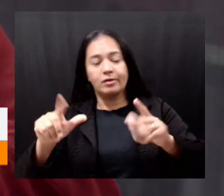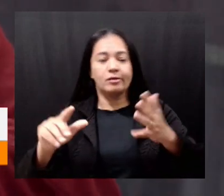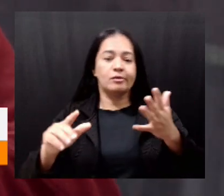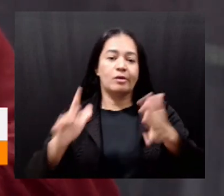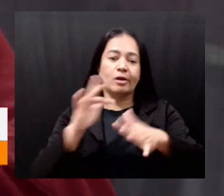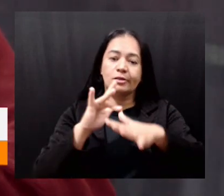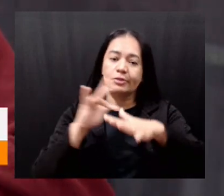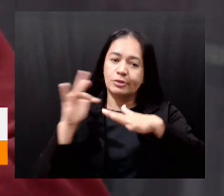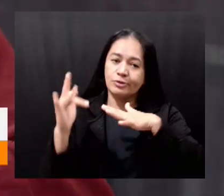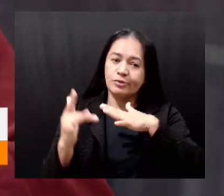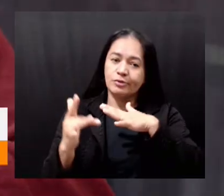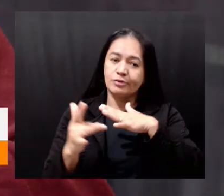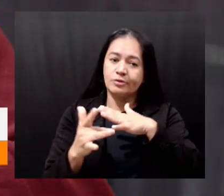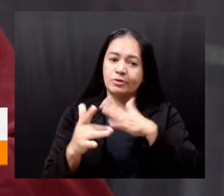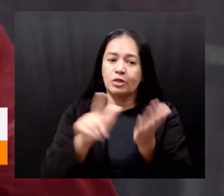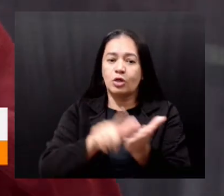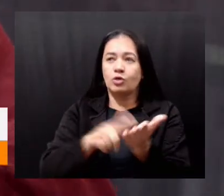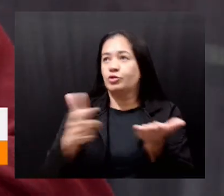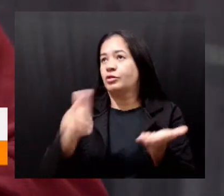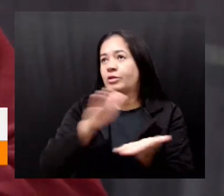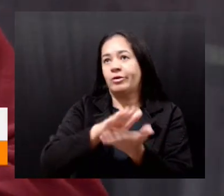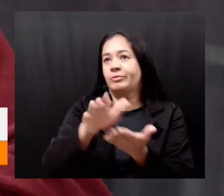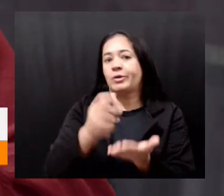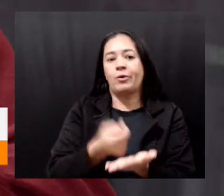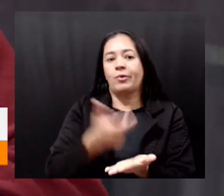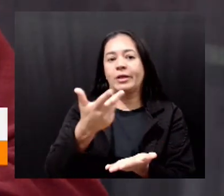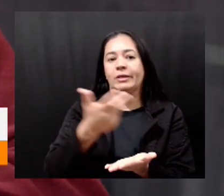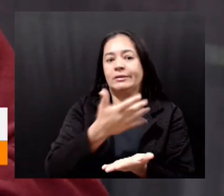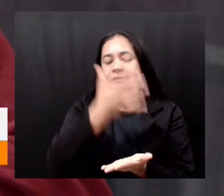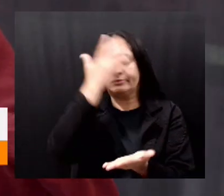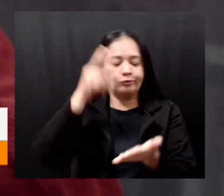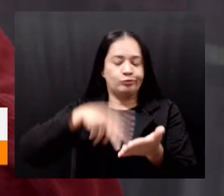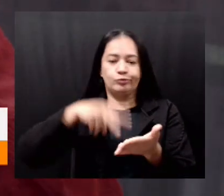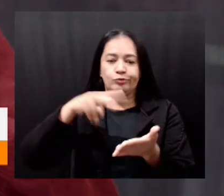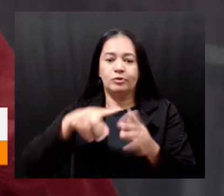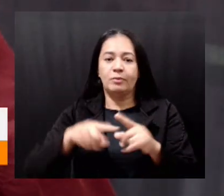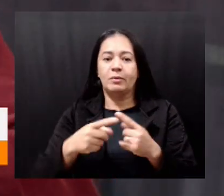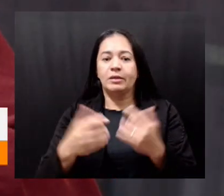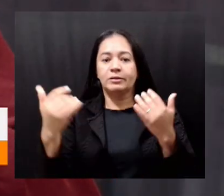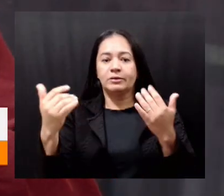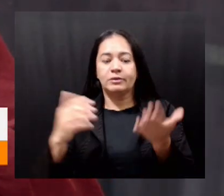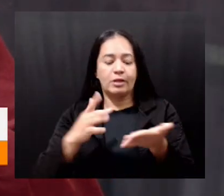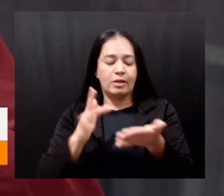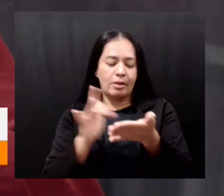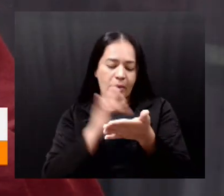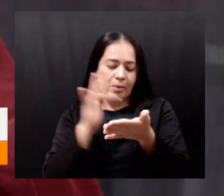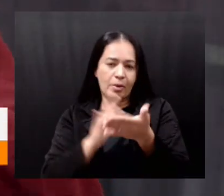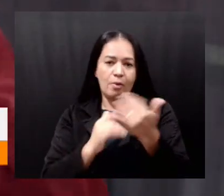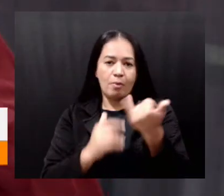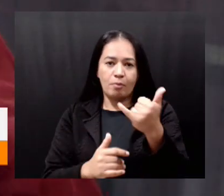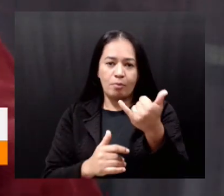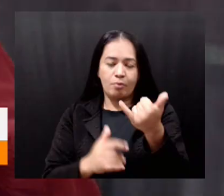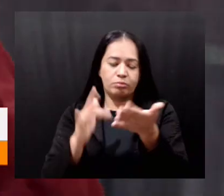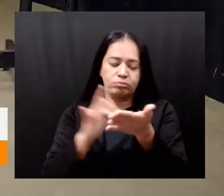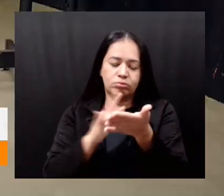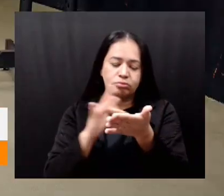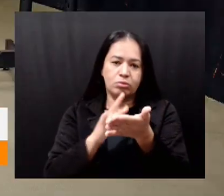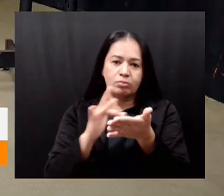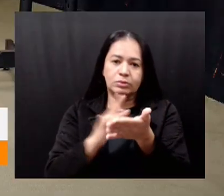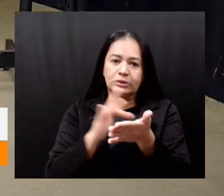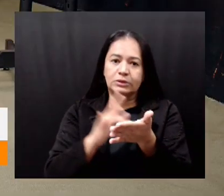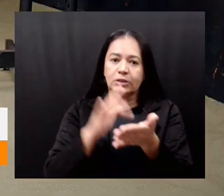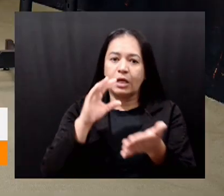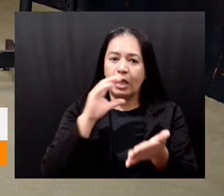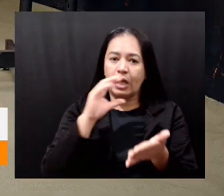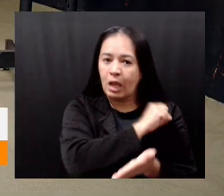acho que quase ninguém mais lê, mas a gente tem a notícia na palma da mão através de smartphones, então a gente Rápida, muito por sinal, rápido, né, num